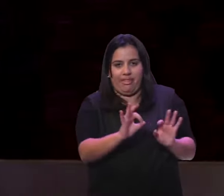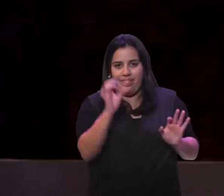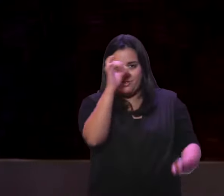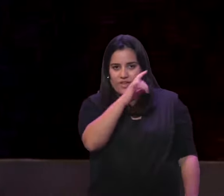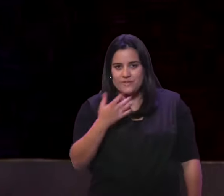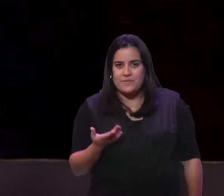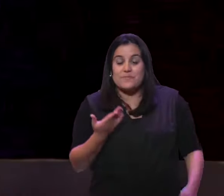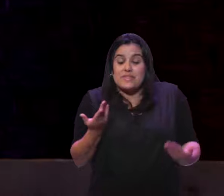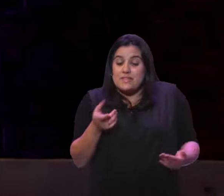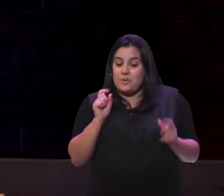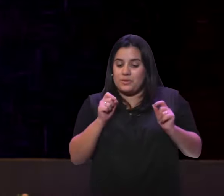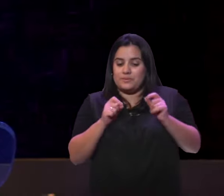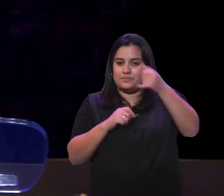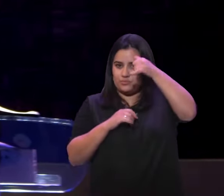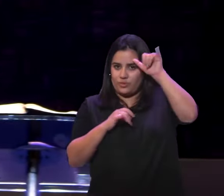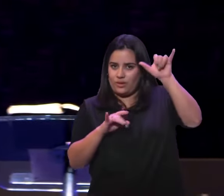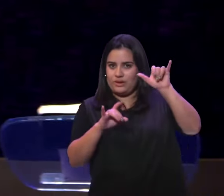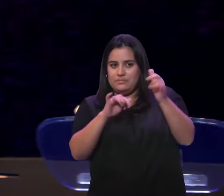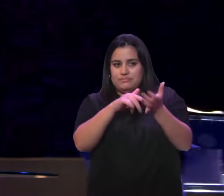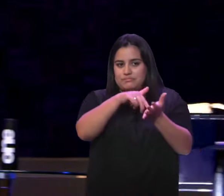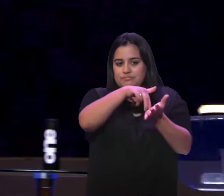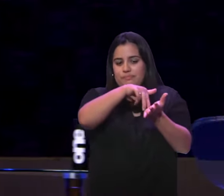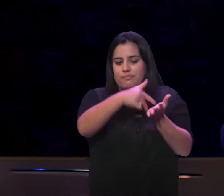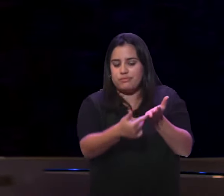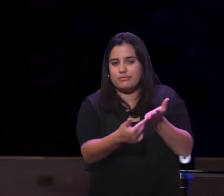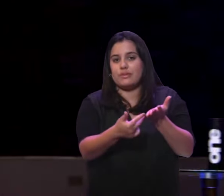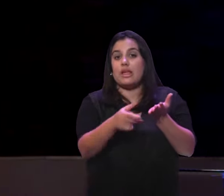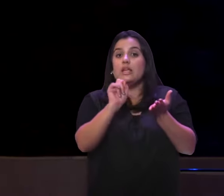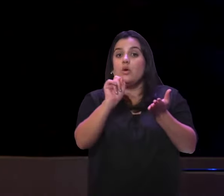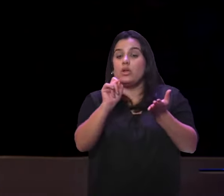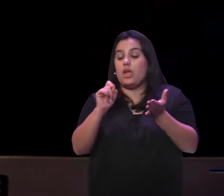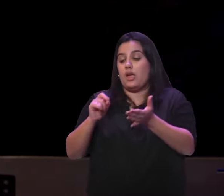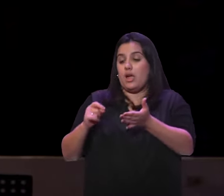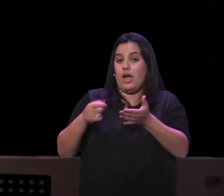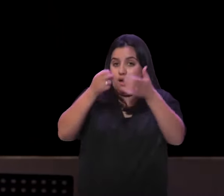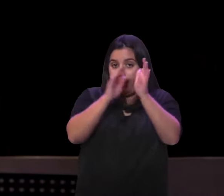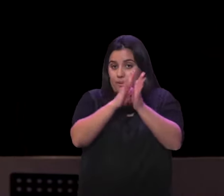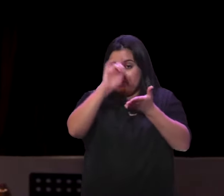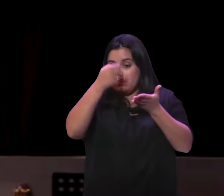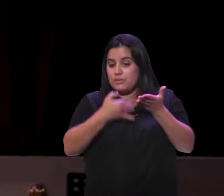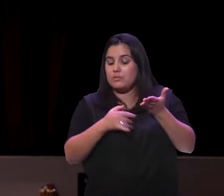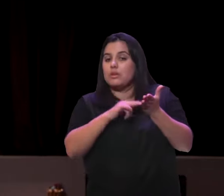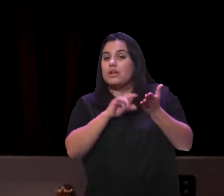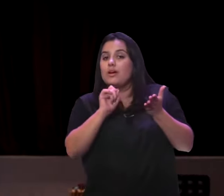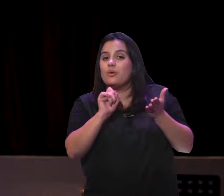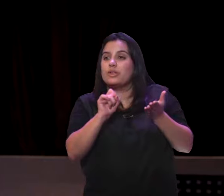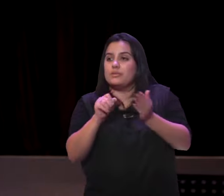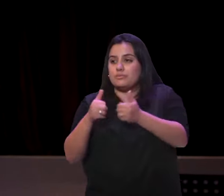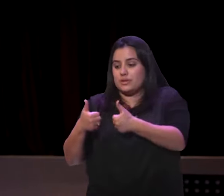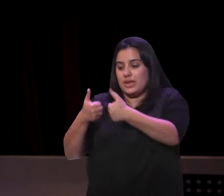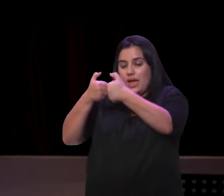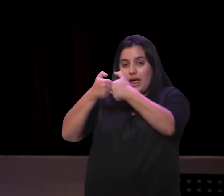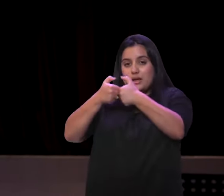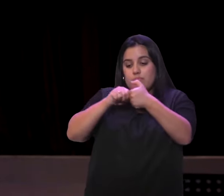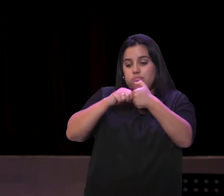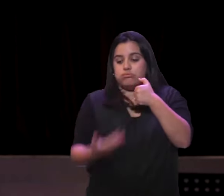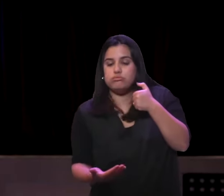pular, e a Bíblia diz que a arca cai da carroça, e aí Uzá estende a